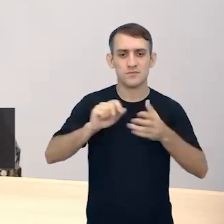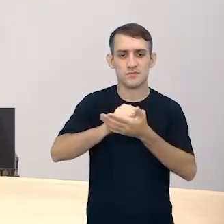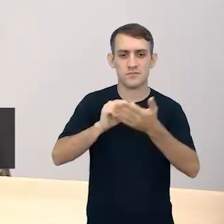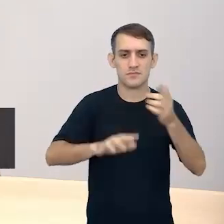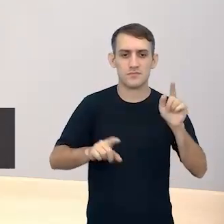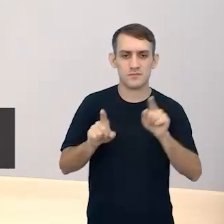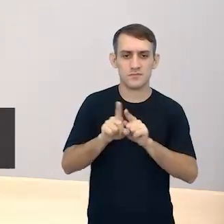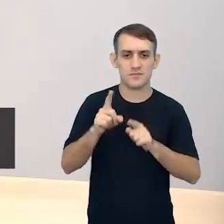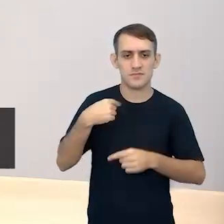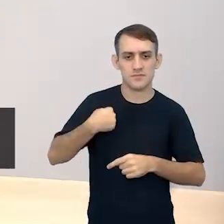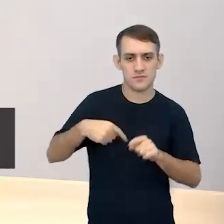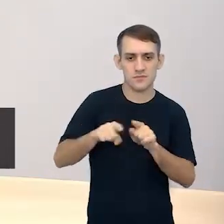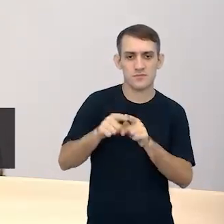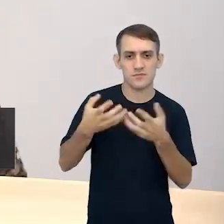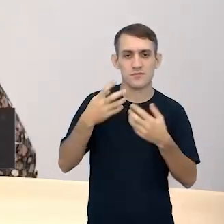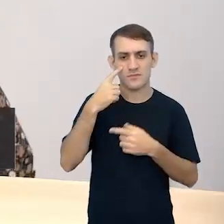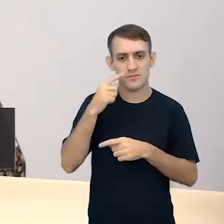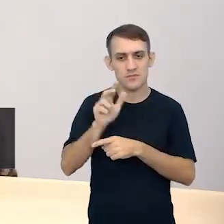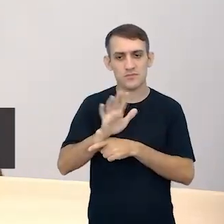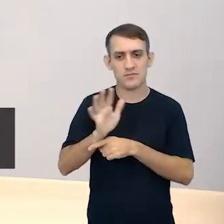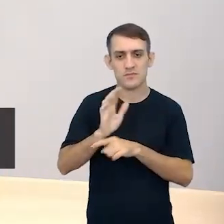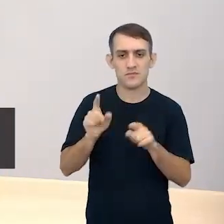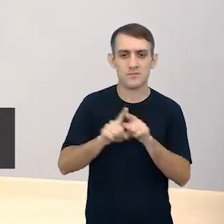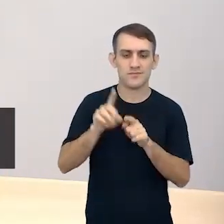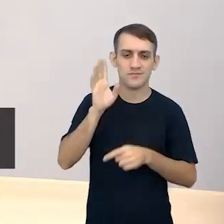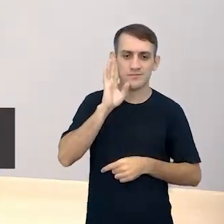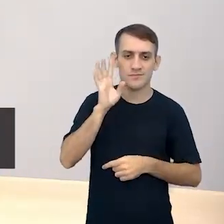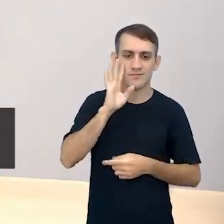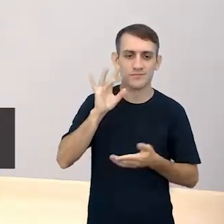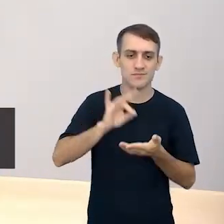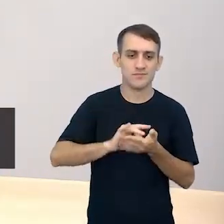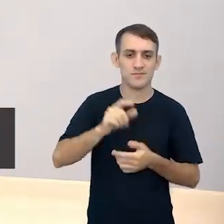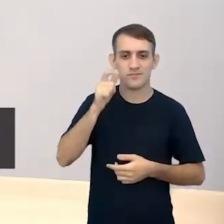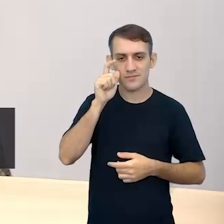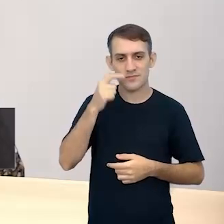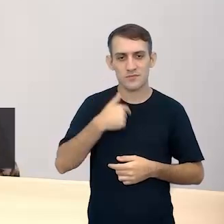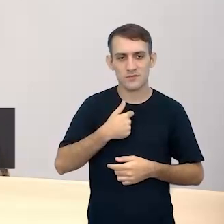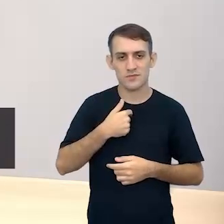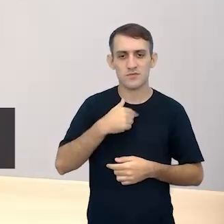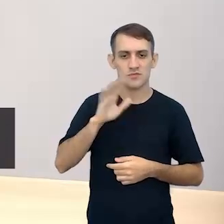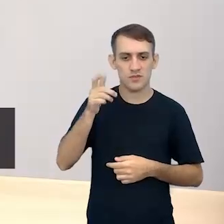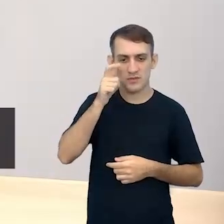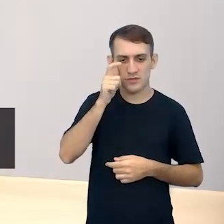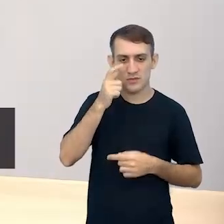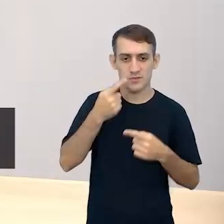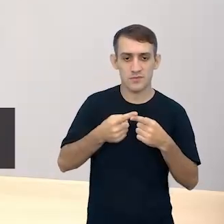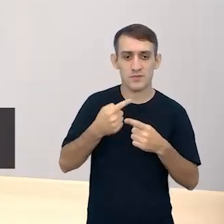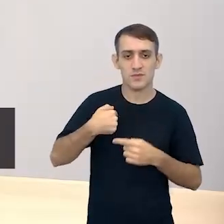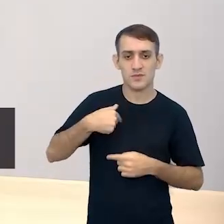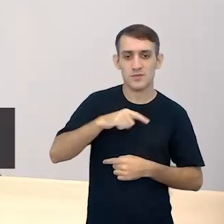Eu também ia sugerir esse filme da Marie Curie. É muito interessante. Você assistiu? Sim, porque eu